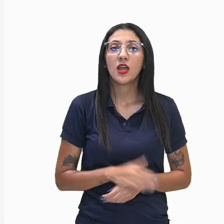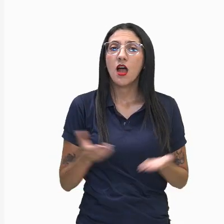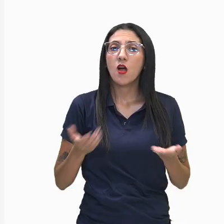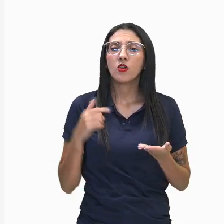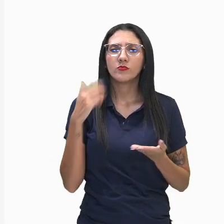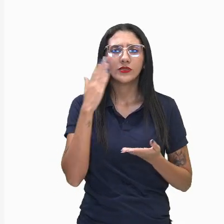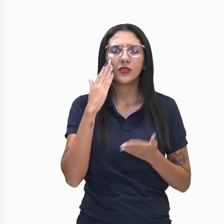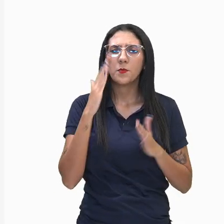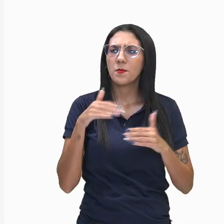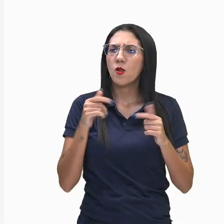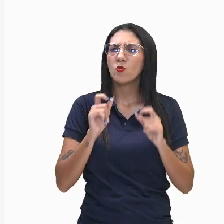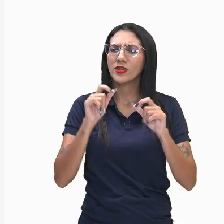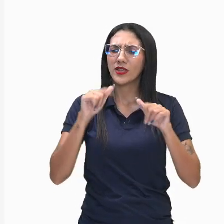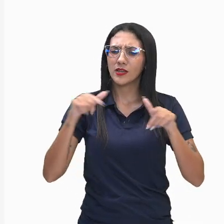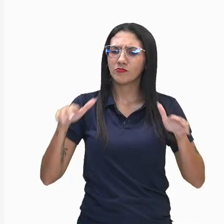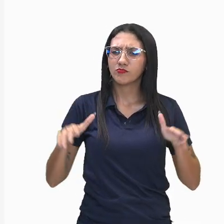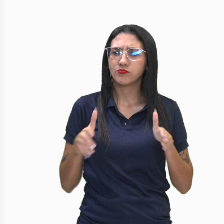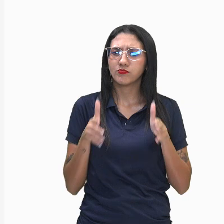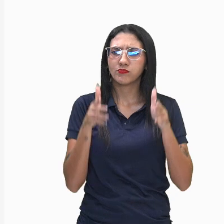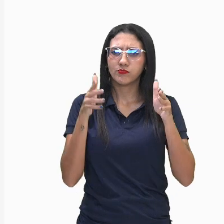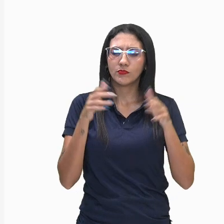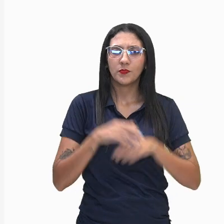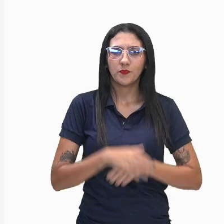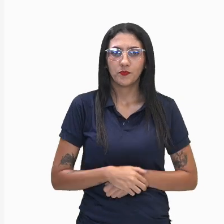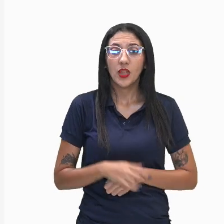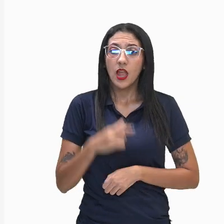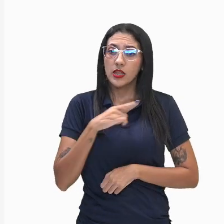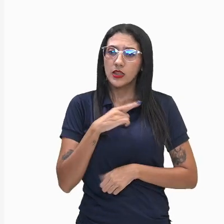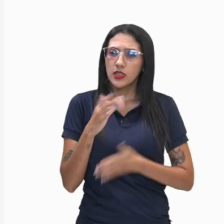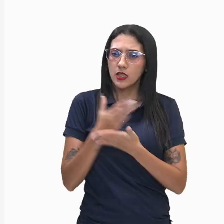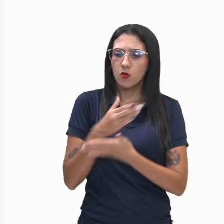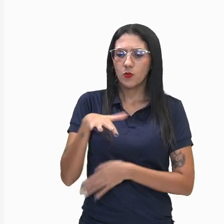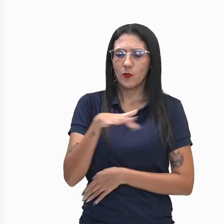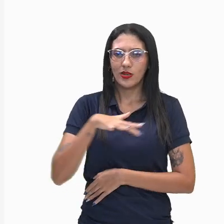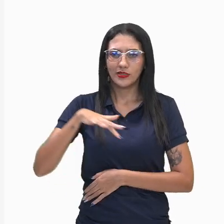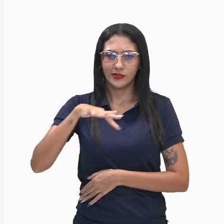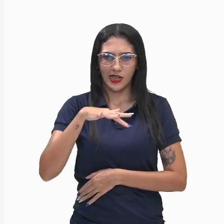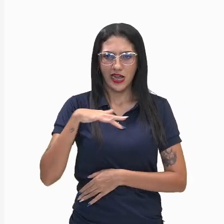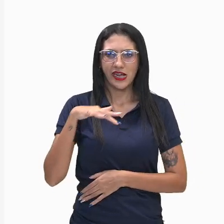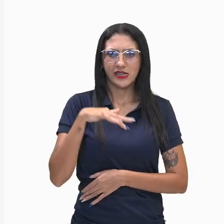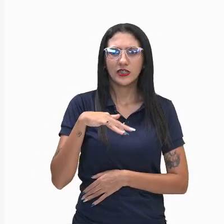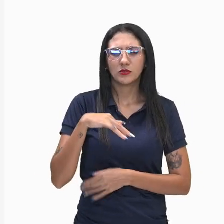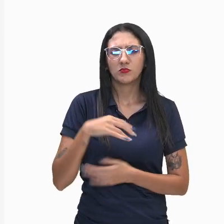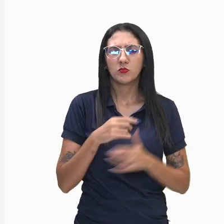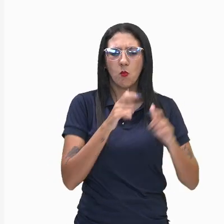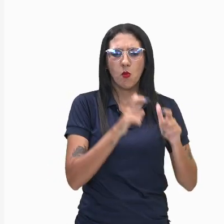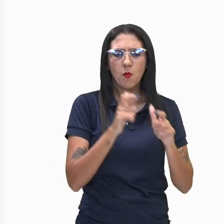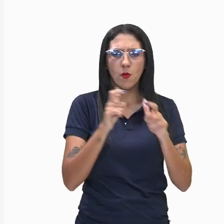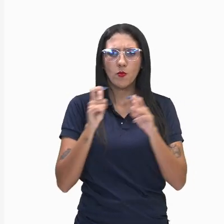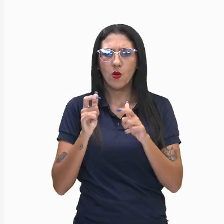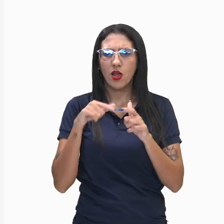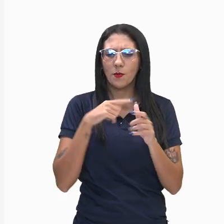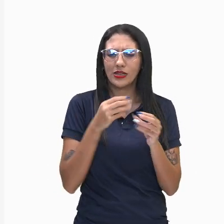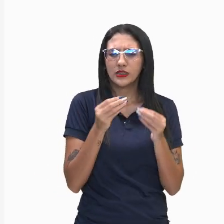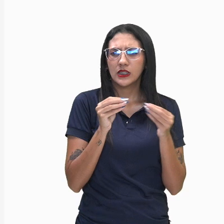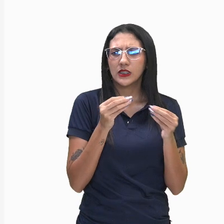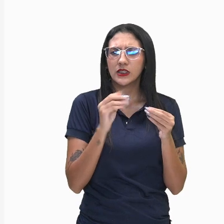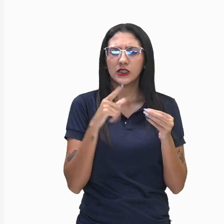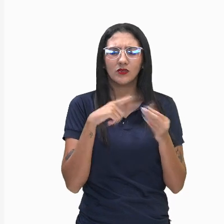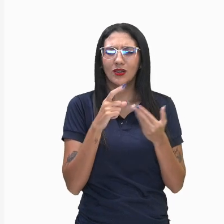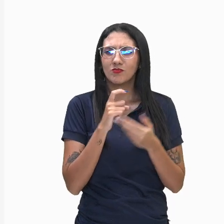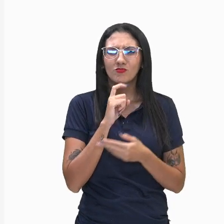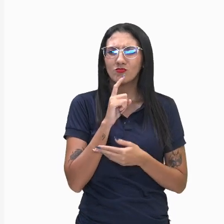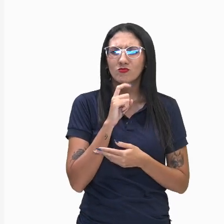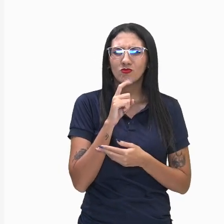próxima imagem. Há regiões na crosta terrestre que são um pouco mais frágeis que outras e não conseguem